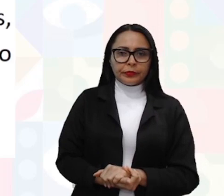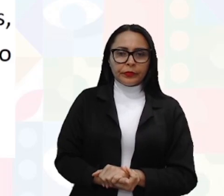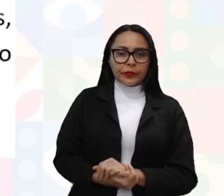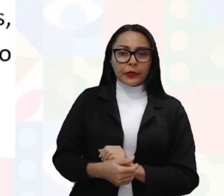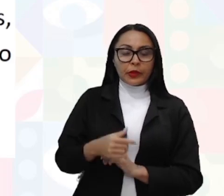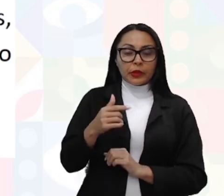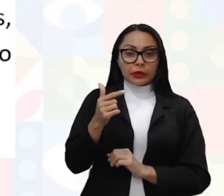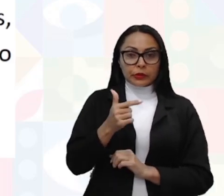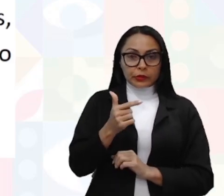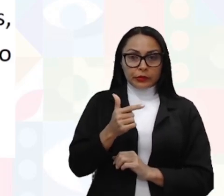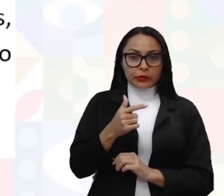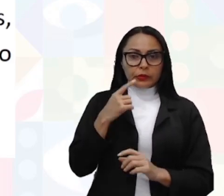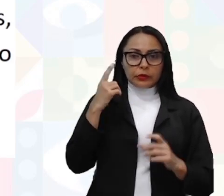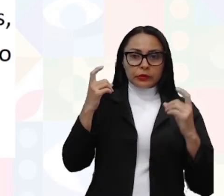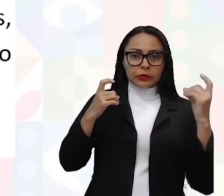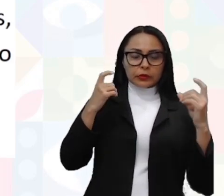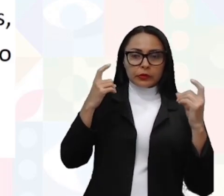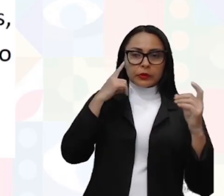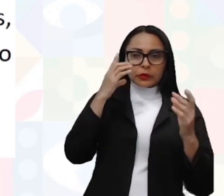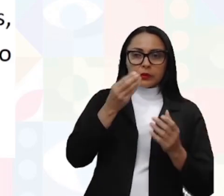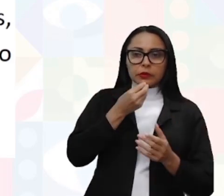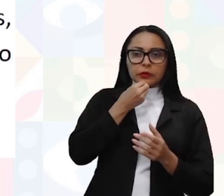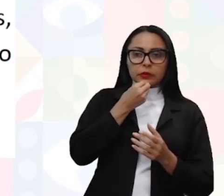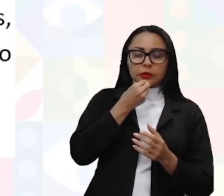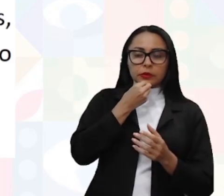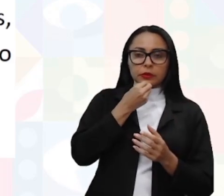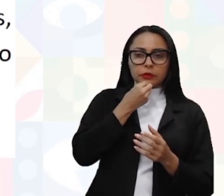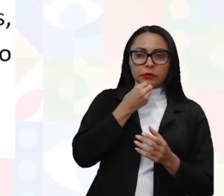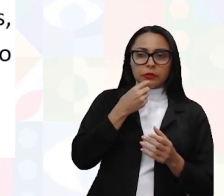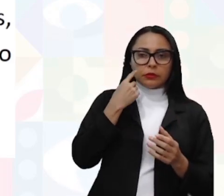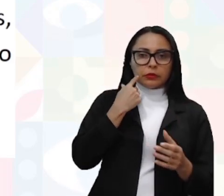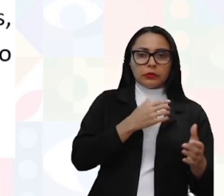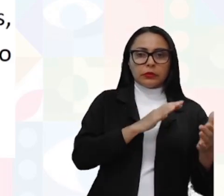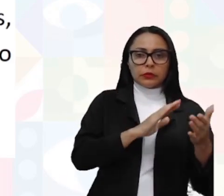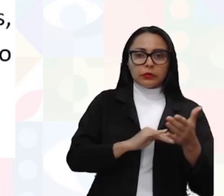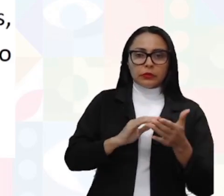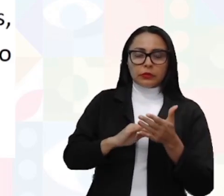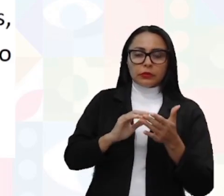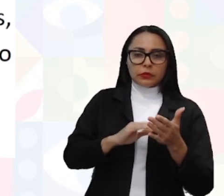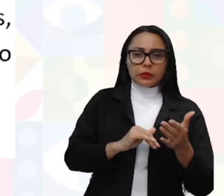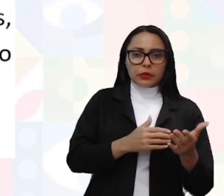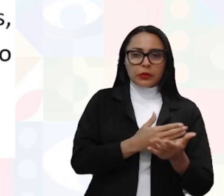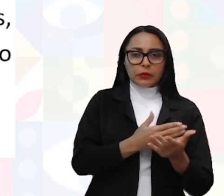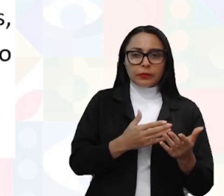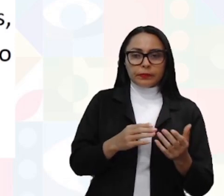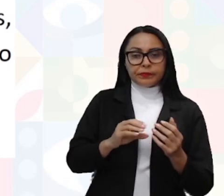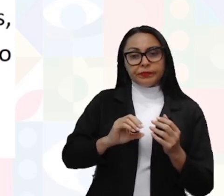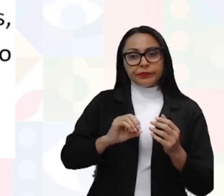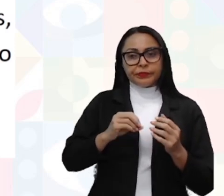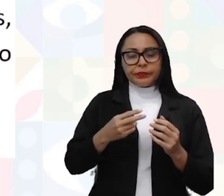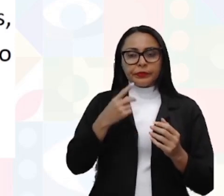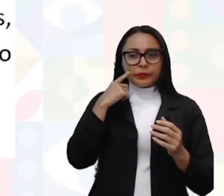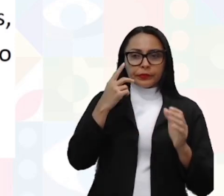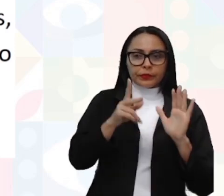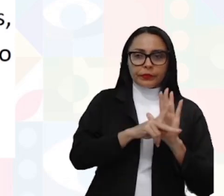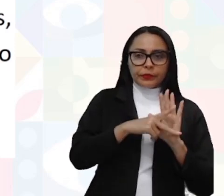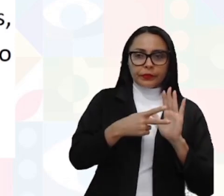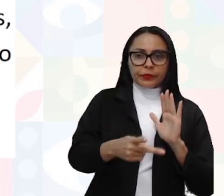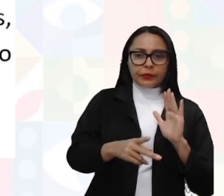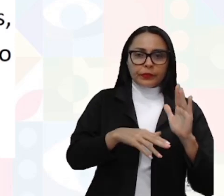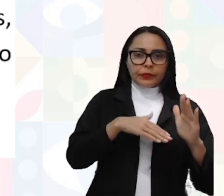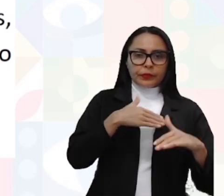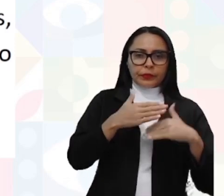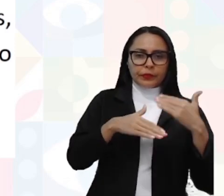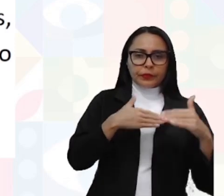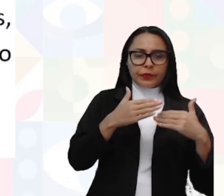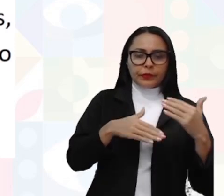segunda preocupação vem com a oportunidade da eliminação de desperdício, ou seja, o próprio desenvolvimento de